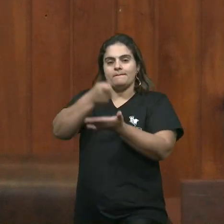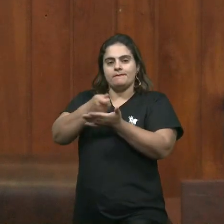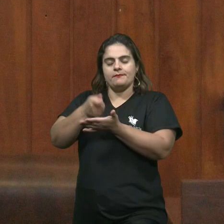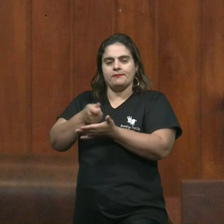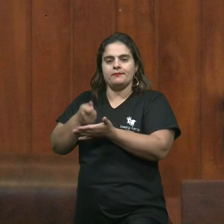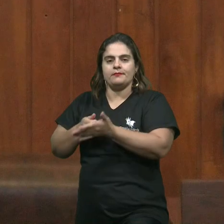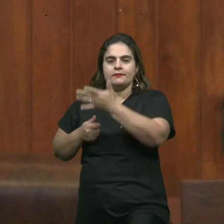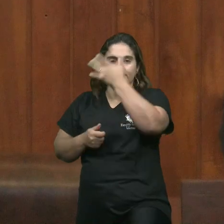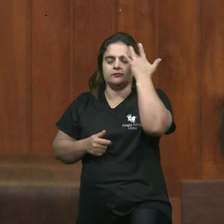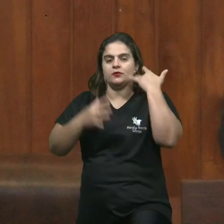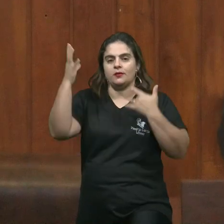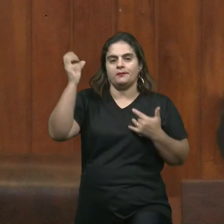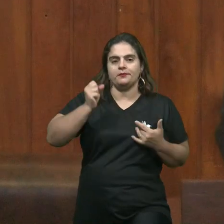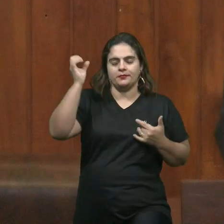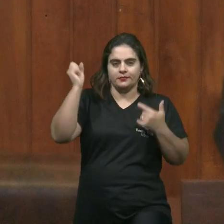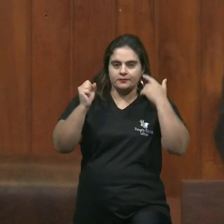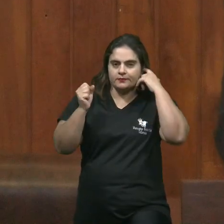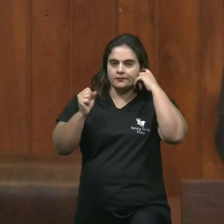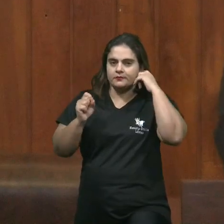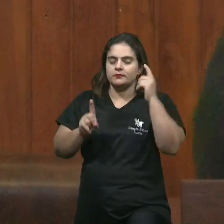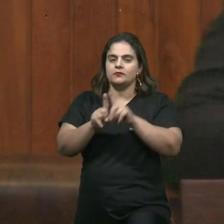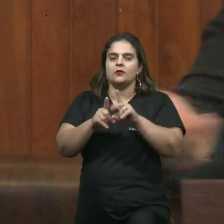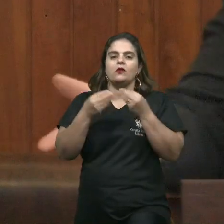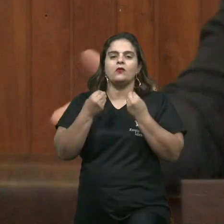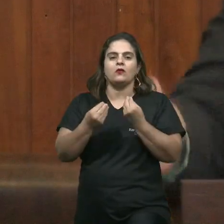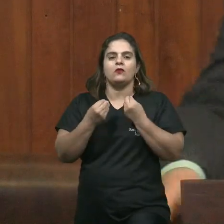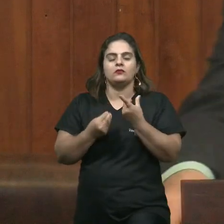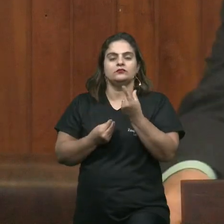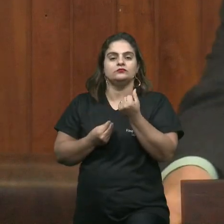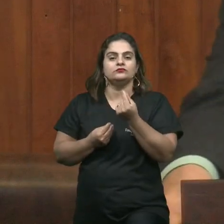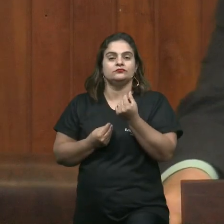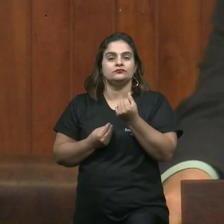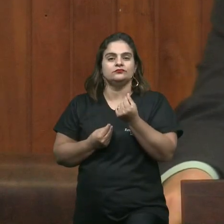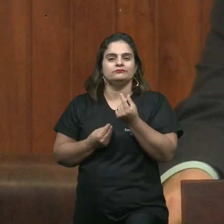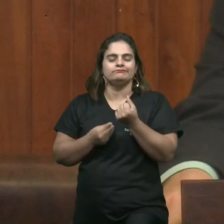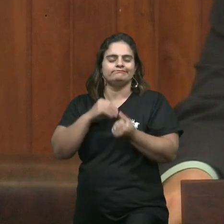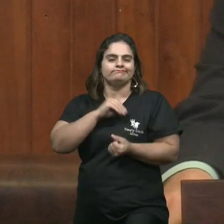pagar o 13º dos aposentados. Se não, não sei se teriam recebido até hoje.